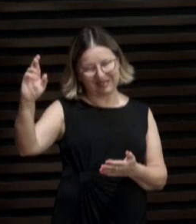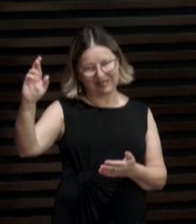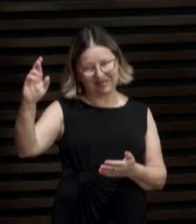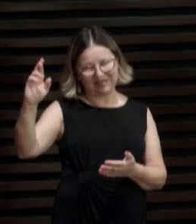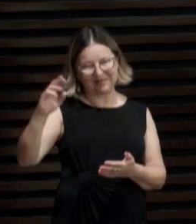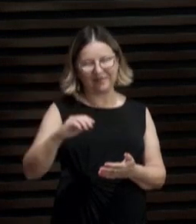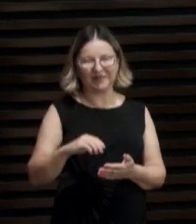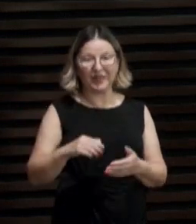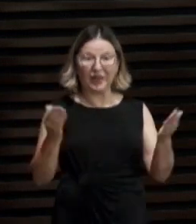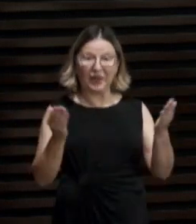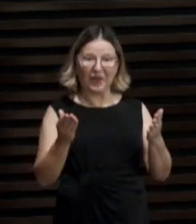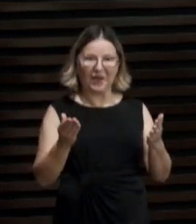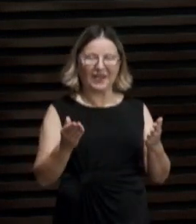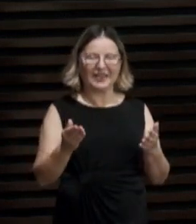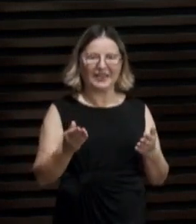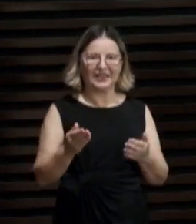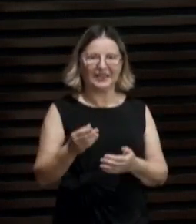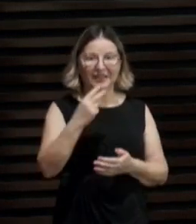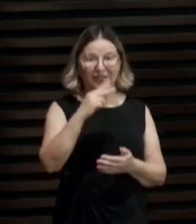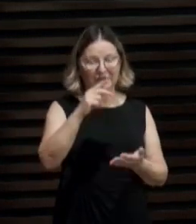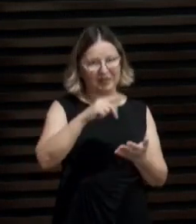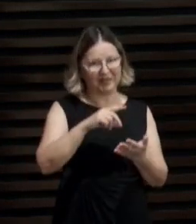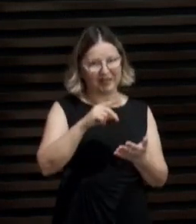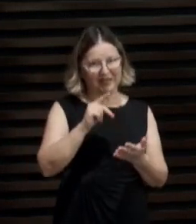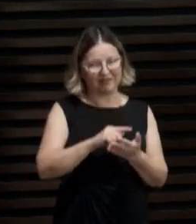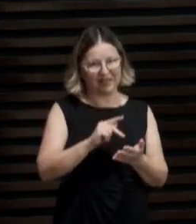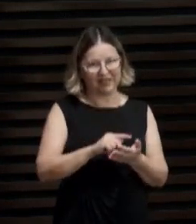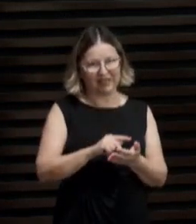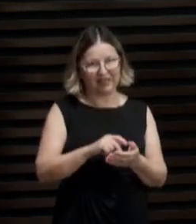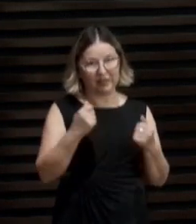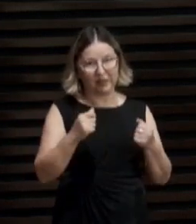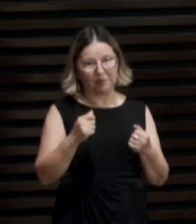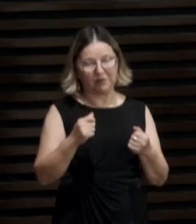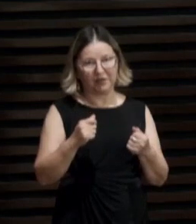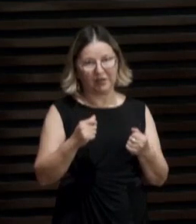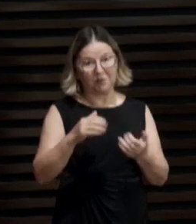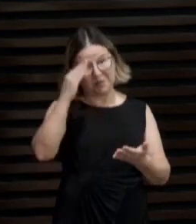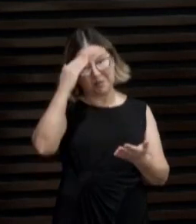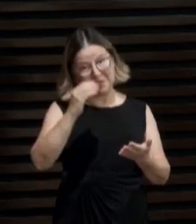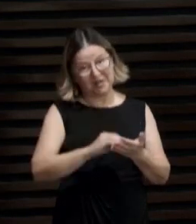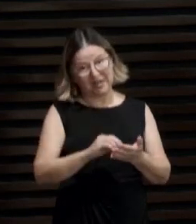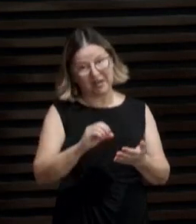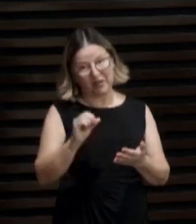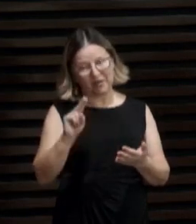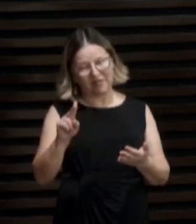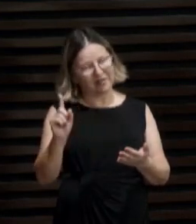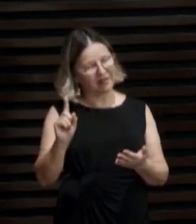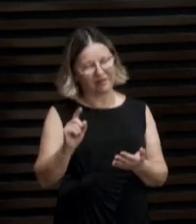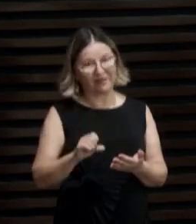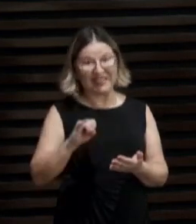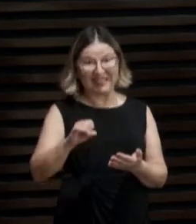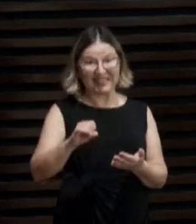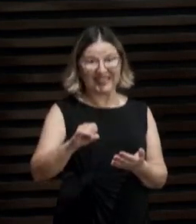uma verdade que nós precisamos dizer: ou eu creio, ou eu não creio. Se eu creio, se eu recebi